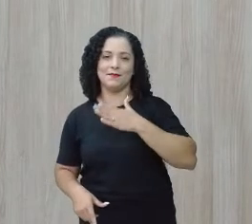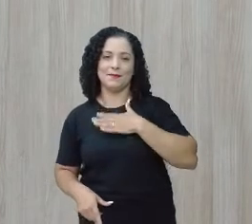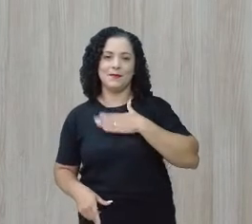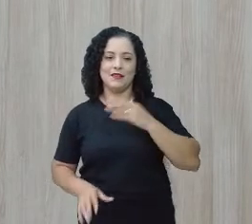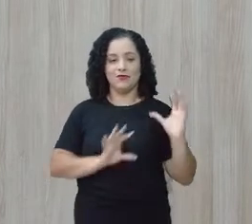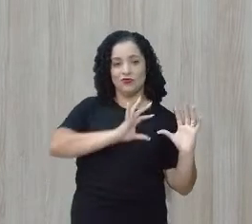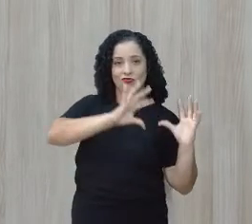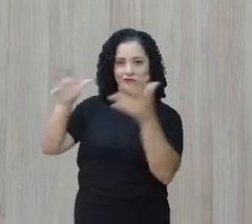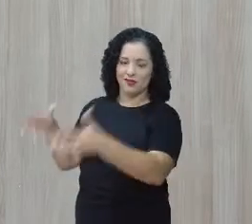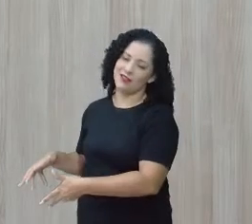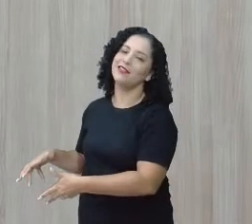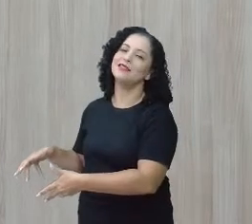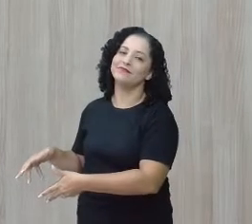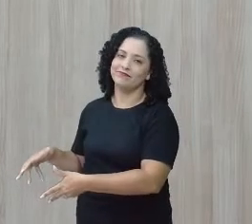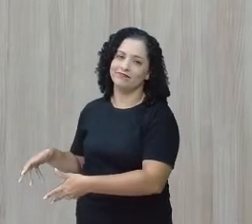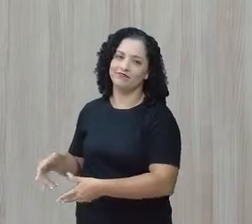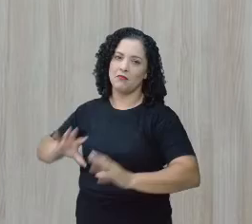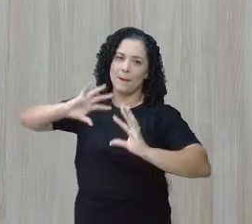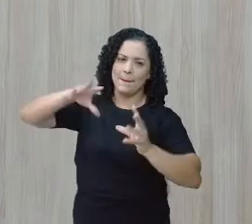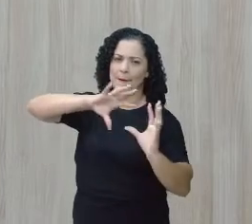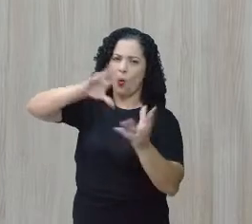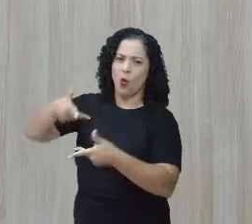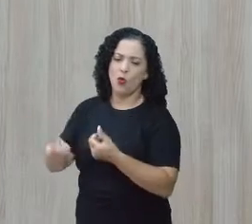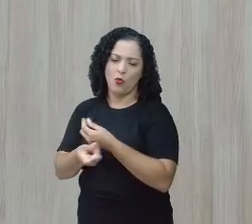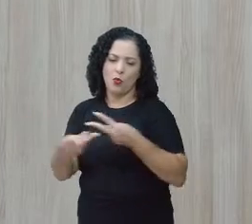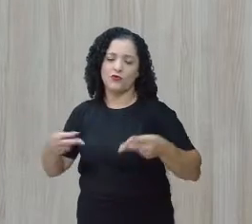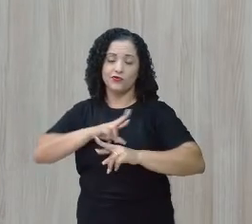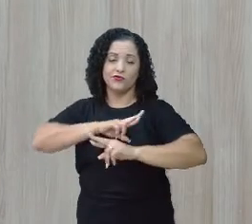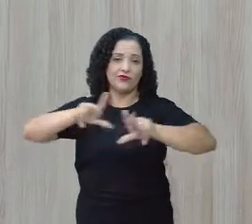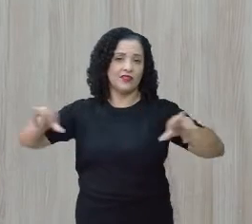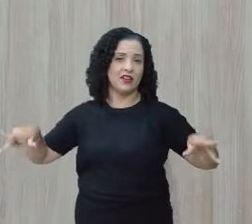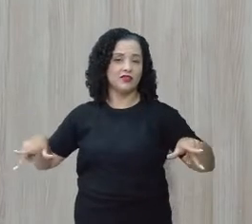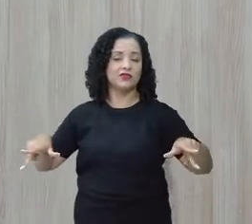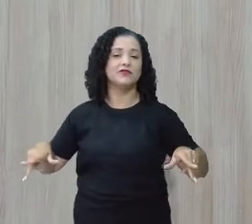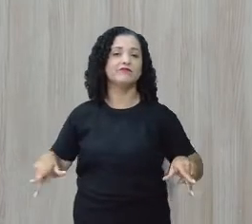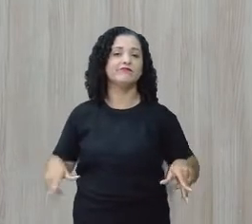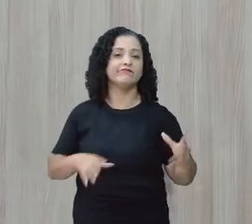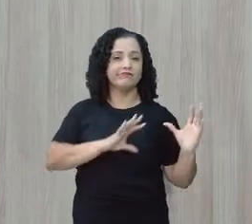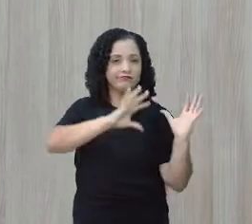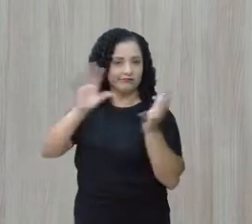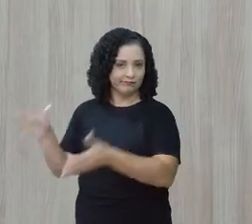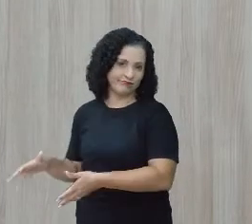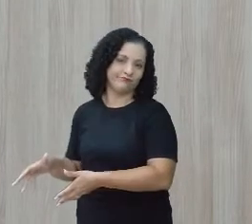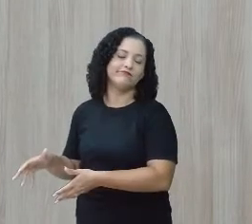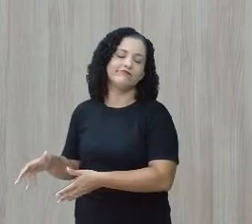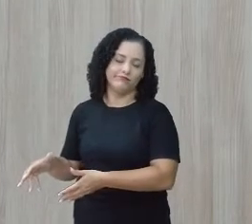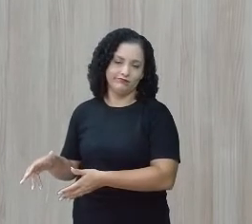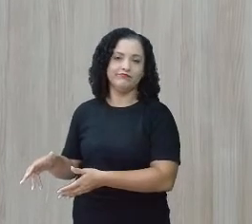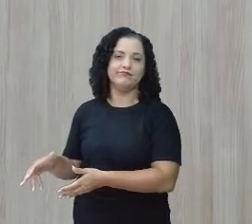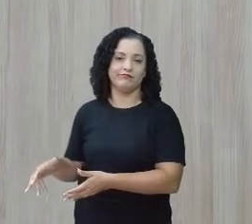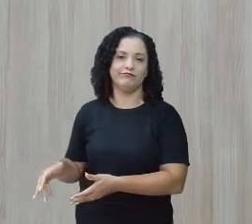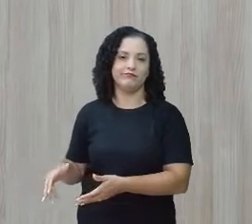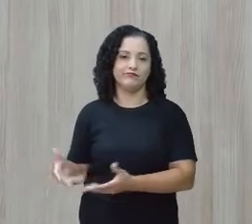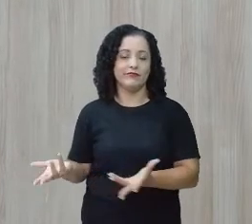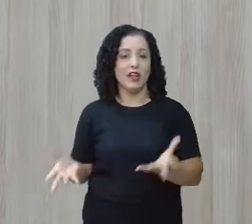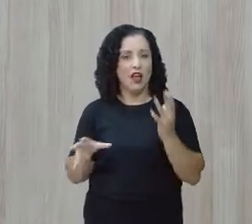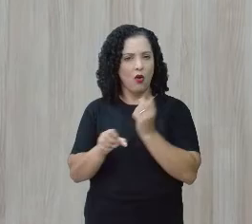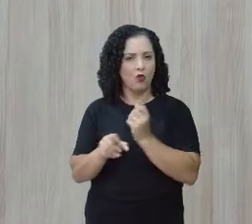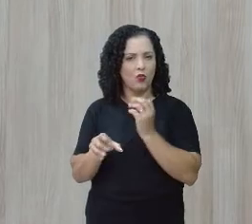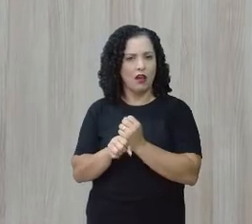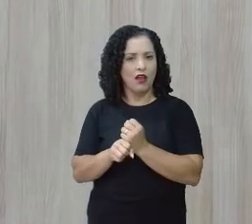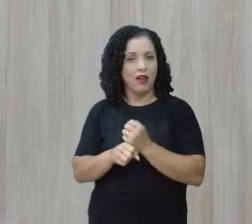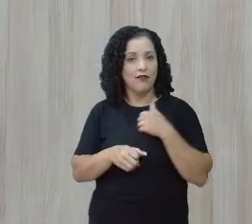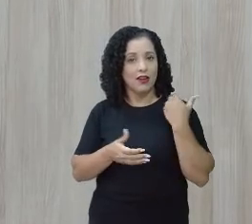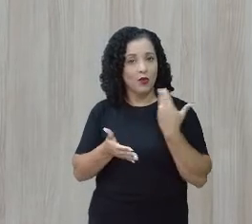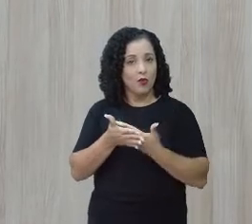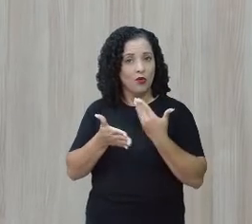aquele objeto que eu lancei, a bola, alguma outra coisa, está aí e fácil de ser calculado, que a gente vai